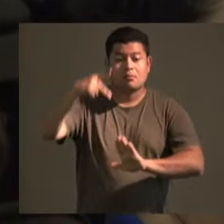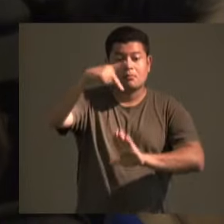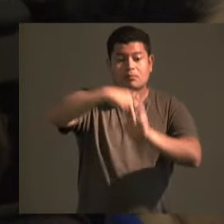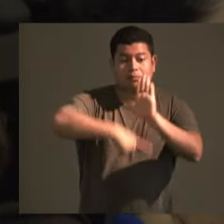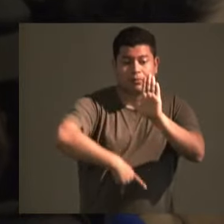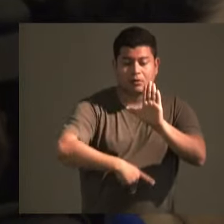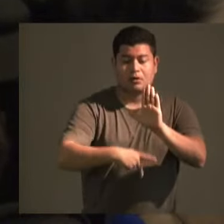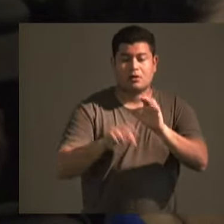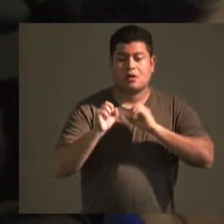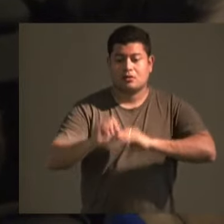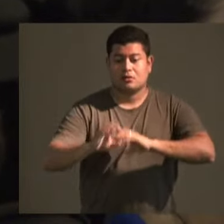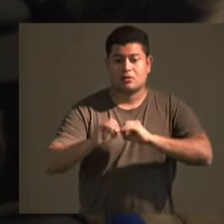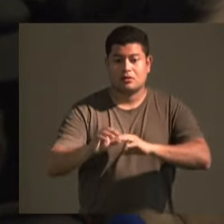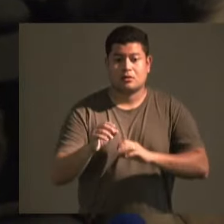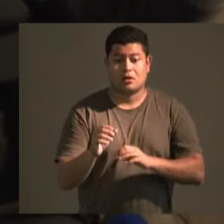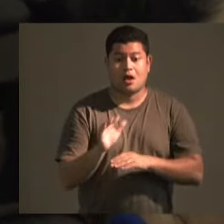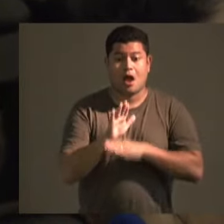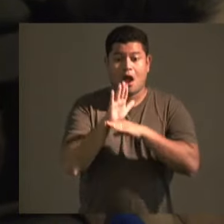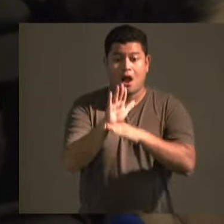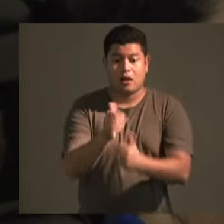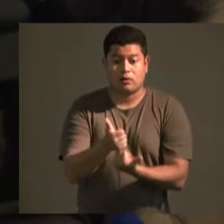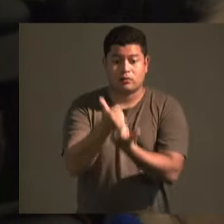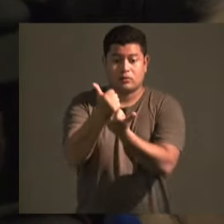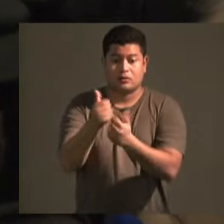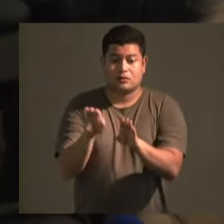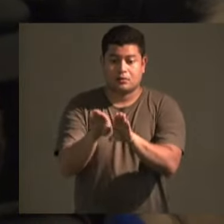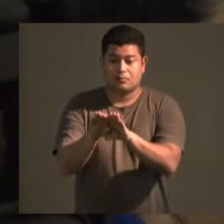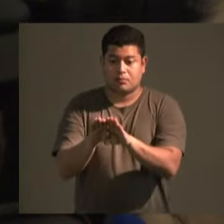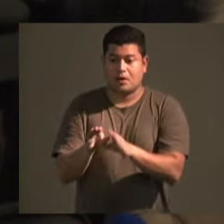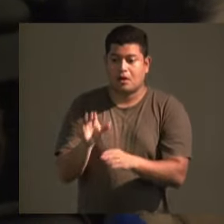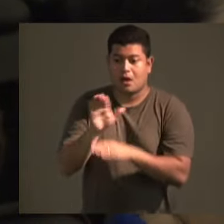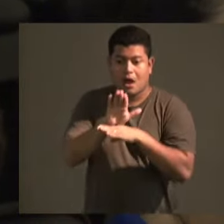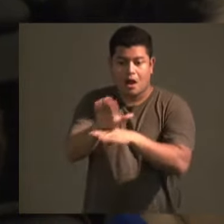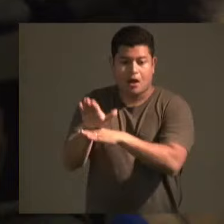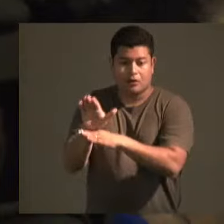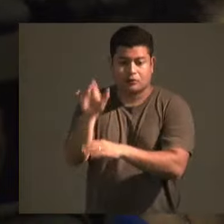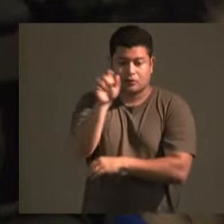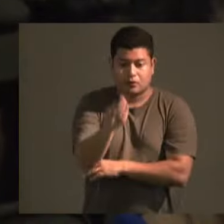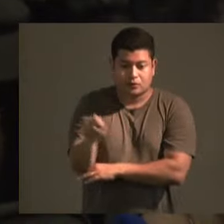e fortalecimento, e também amparado às associações que prestam esse serviço, né? Porque